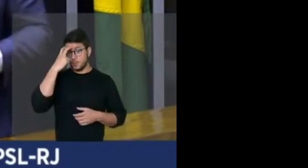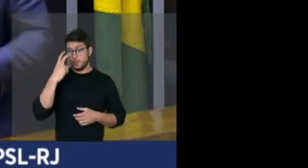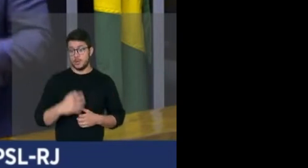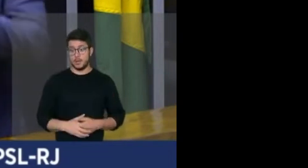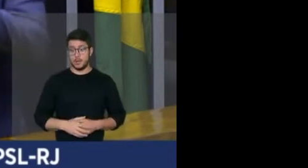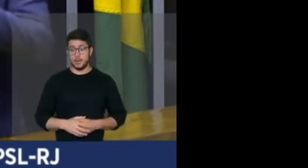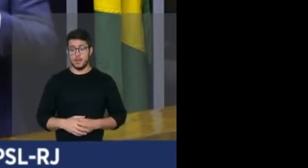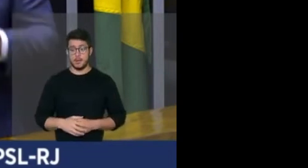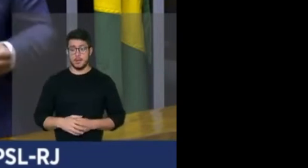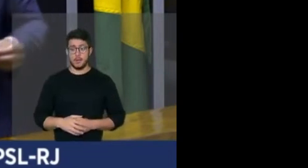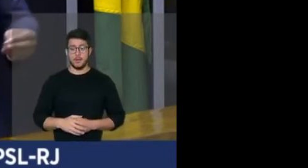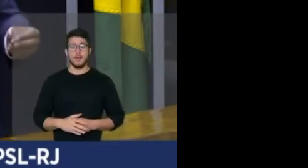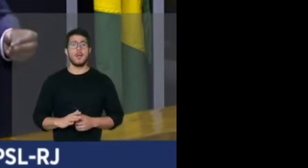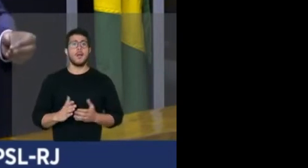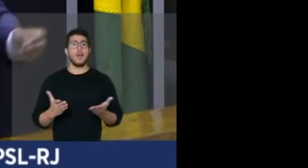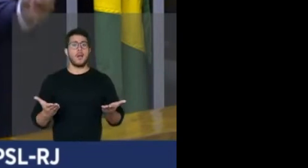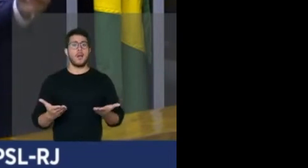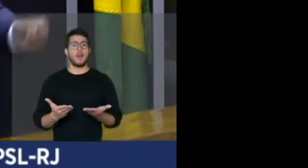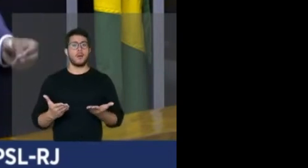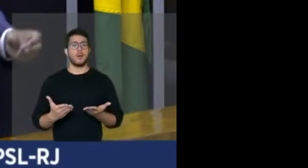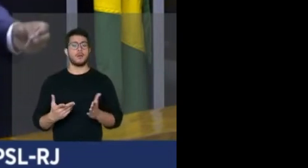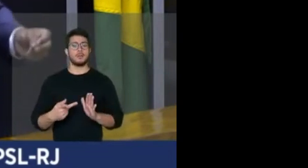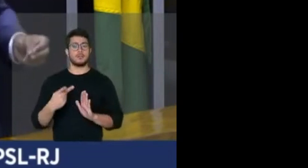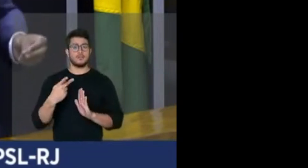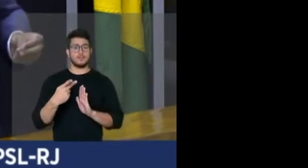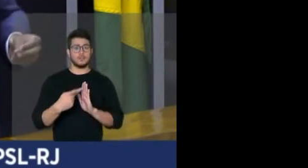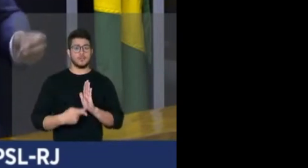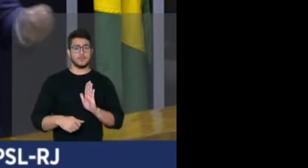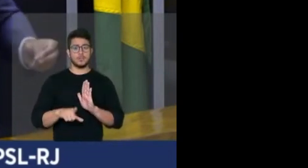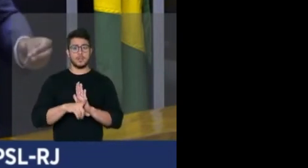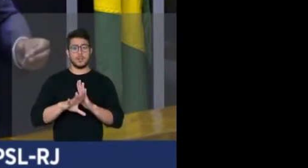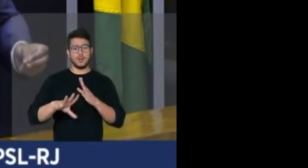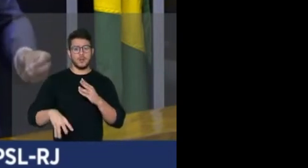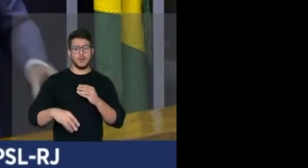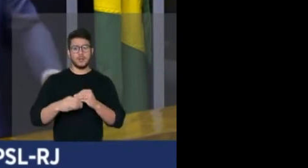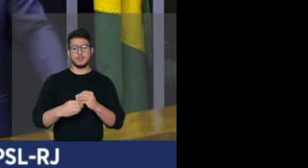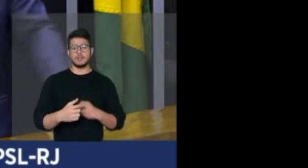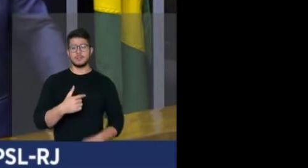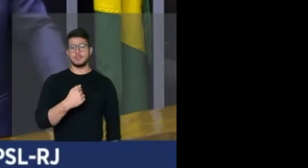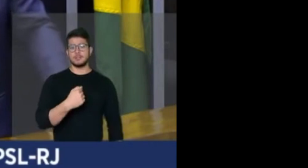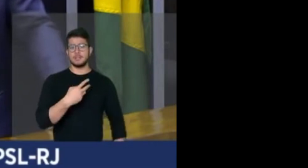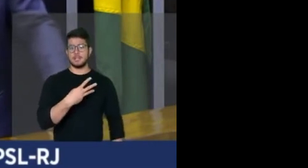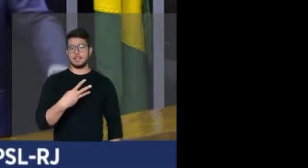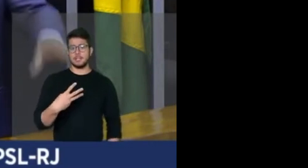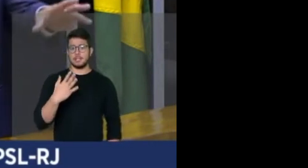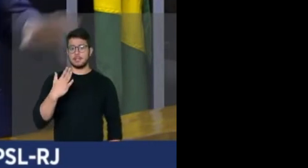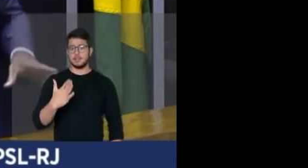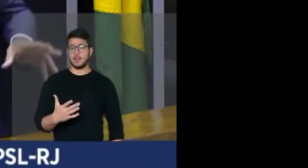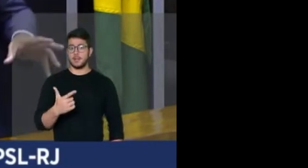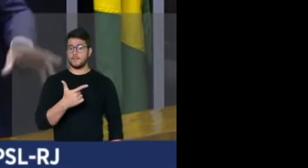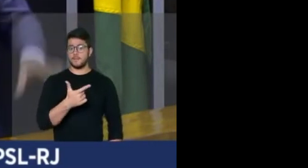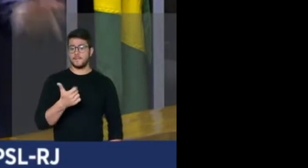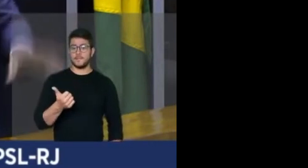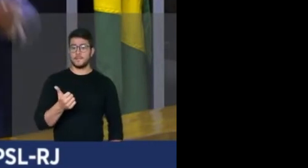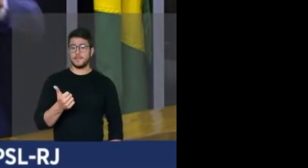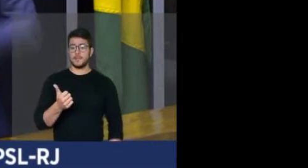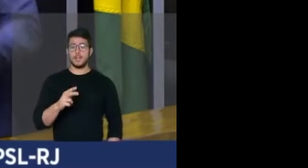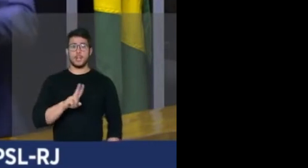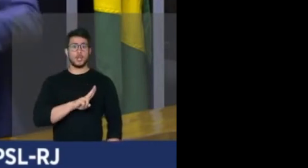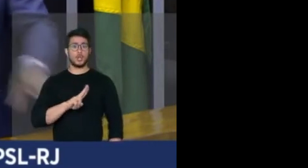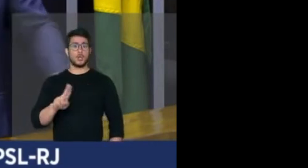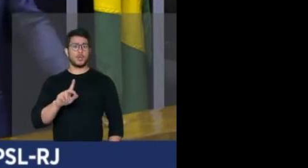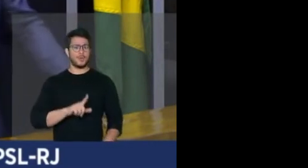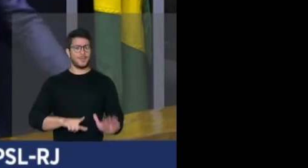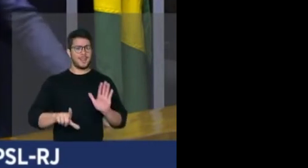agora vem esse PLP, um projeto de lei complementar 73 de 2021, que se chama Lei